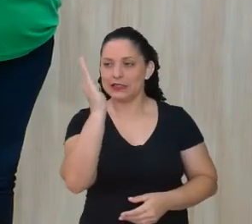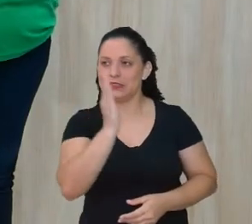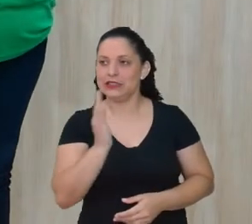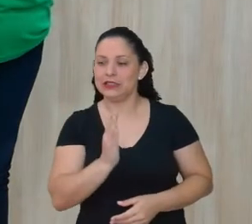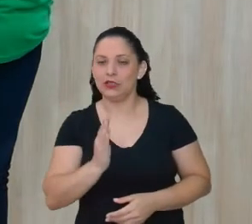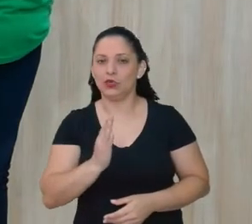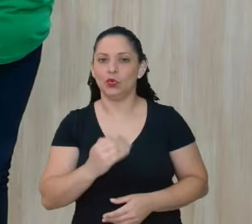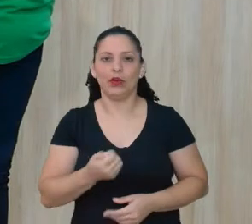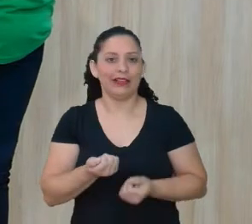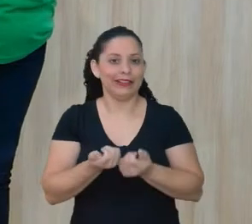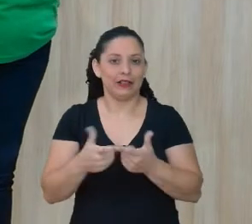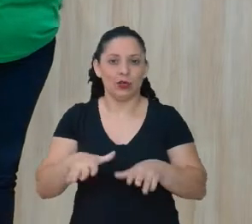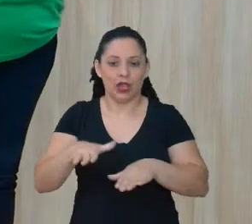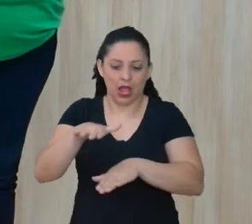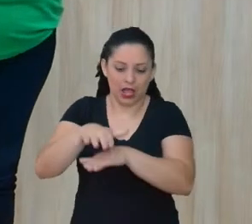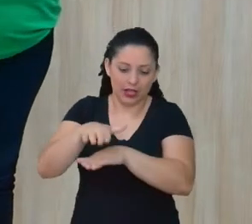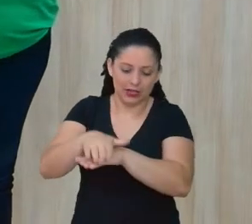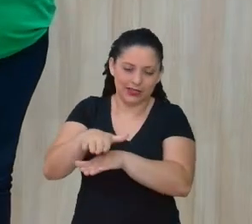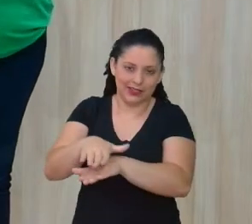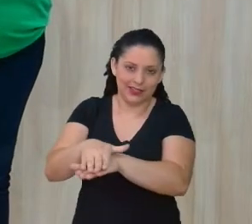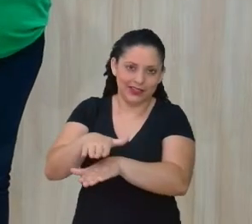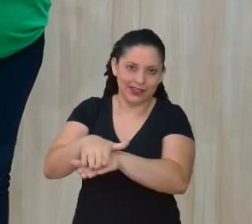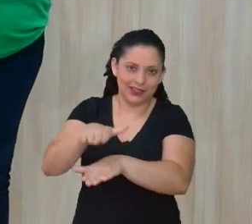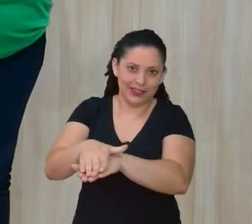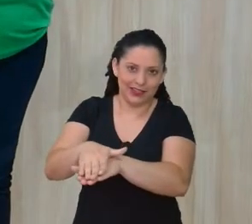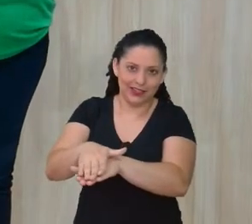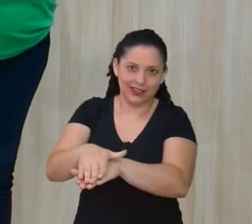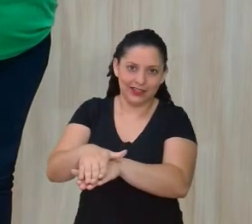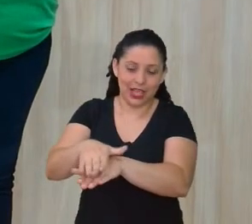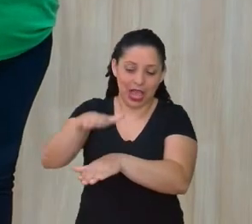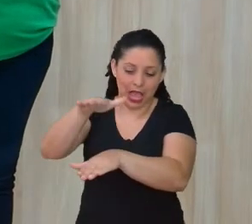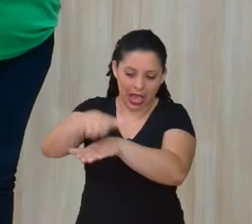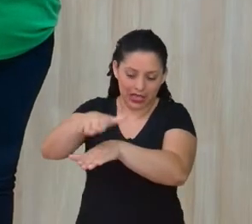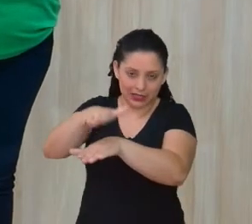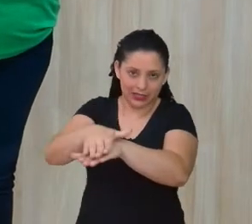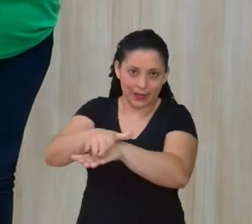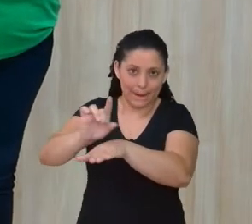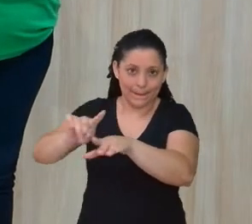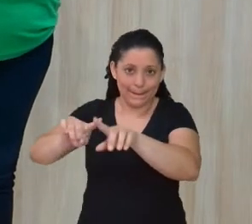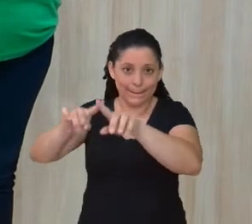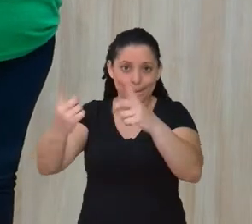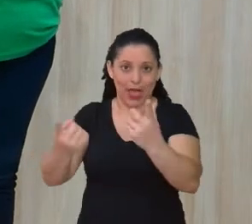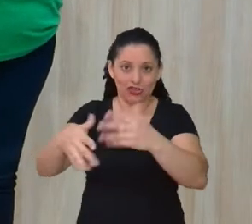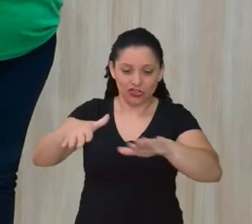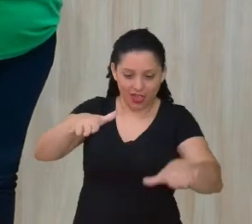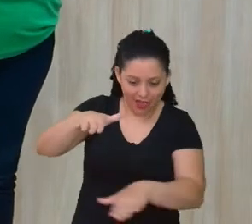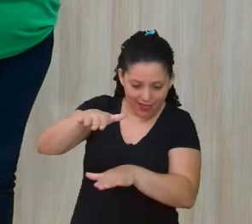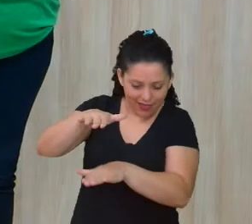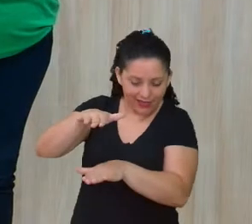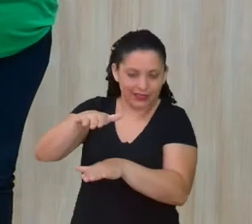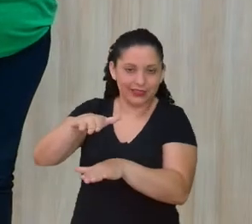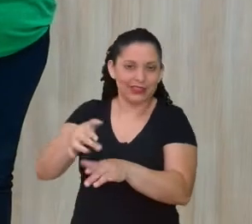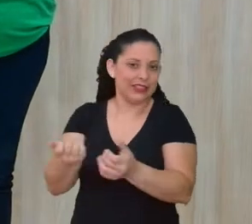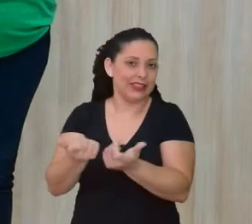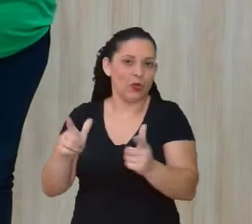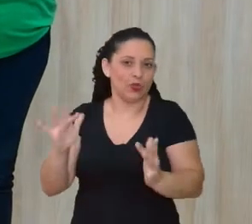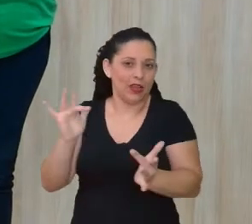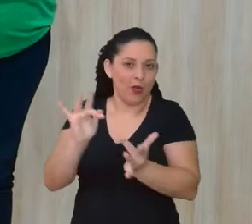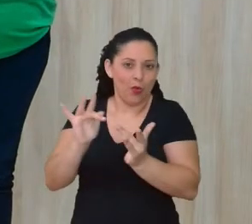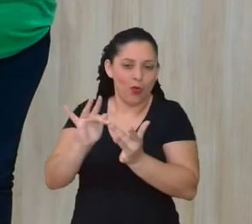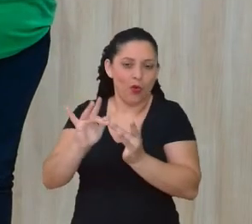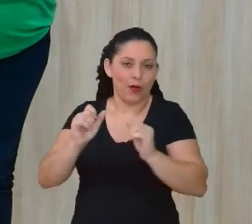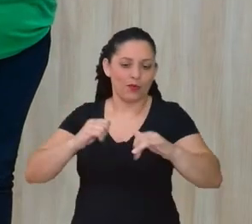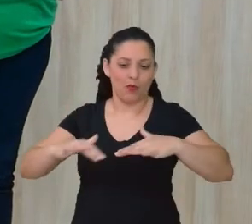do encontro de placas, na verdade, né? Então, em cima da placa a gente não está perto do encontro das placas, né? Que é onde